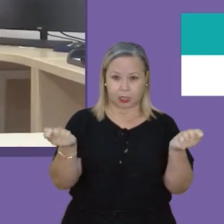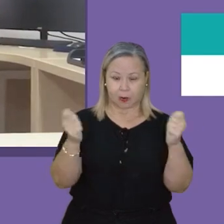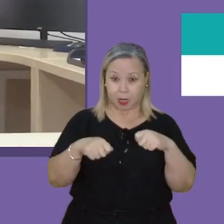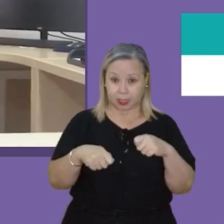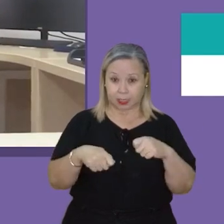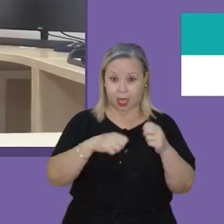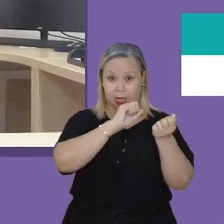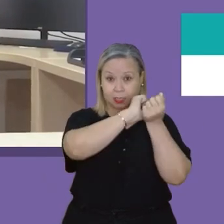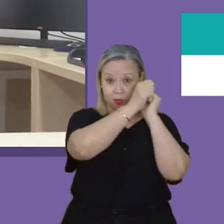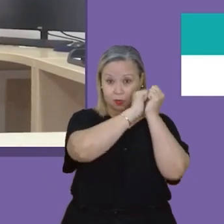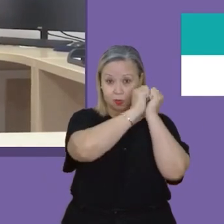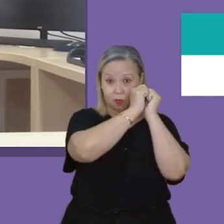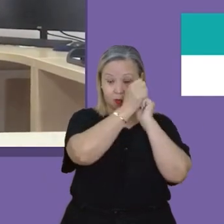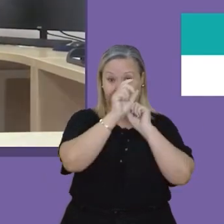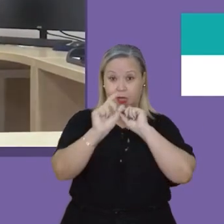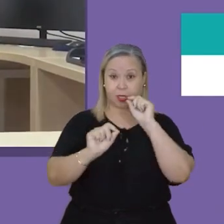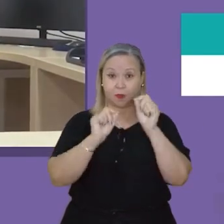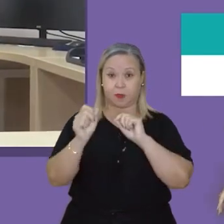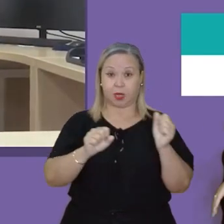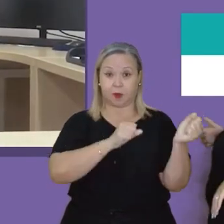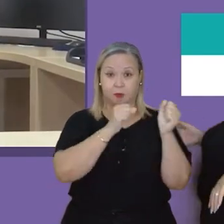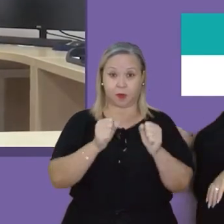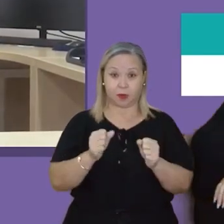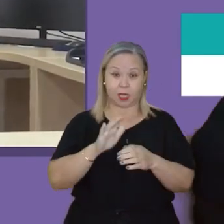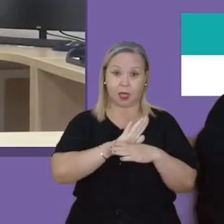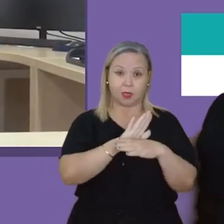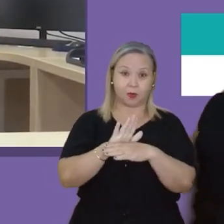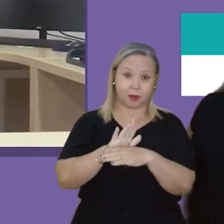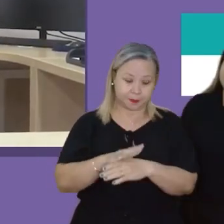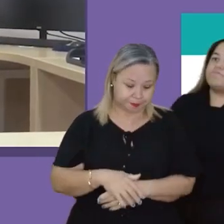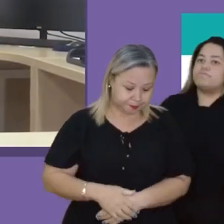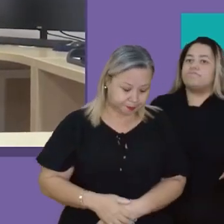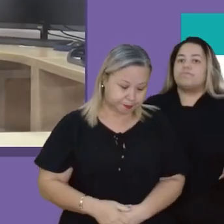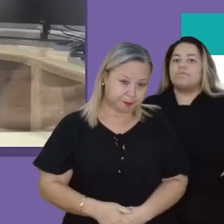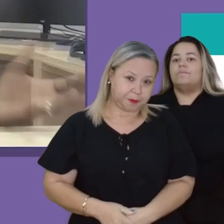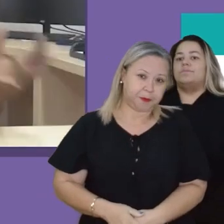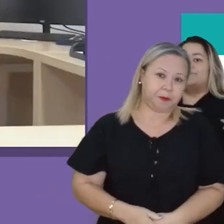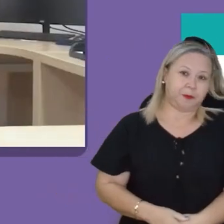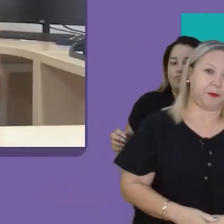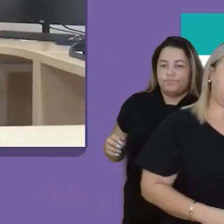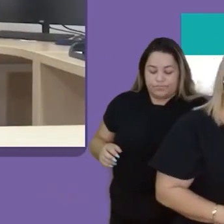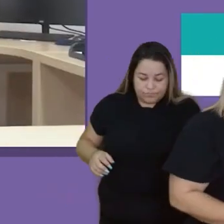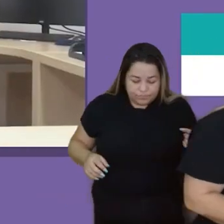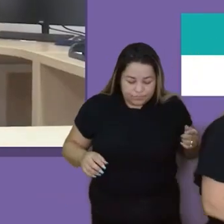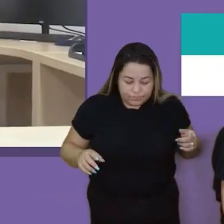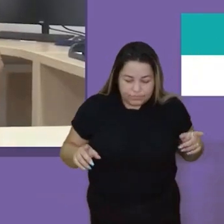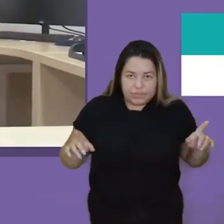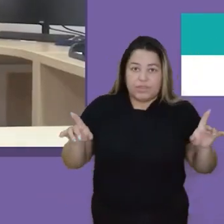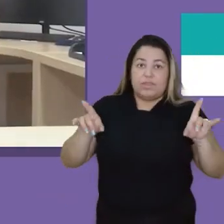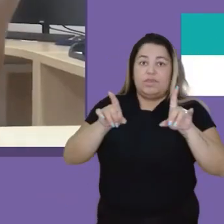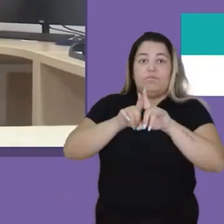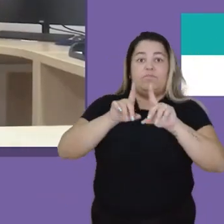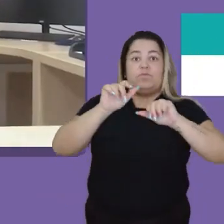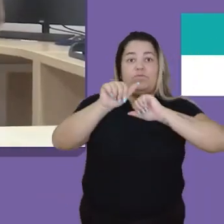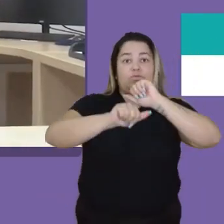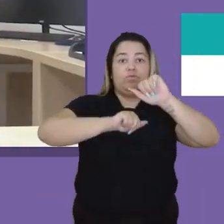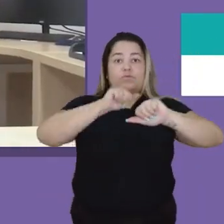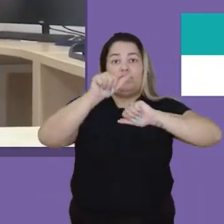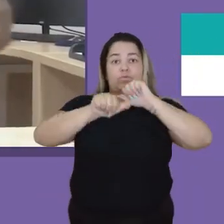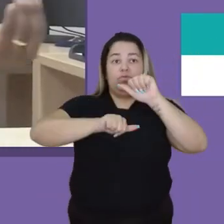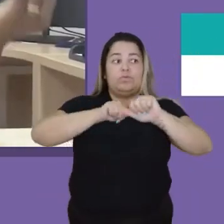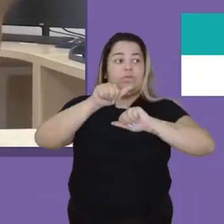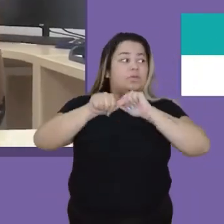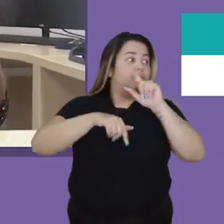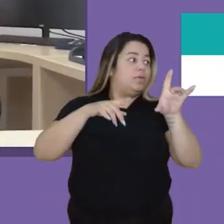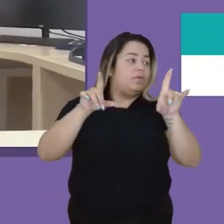domésticas para poder ajudar na economia. que se tornou uma